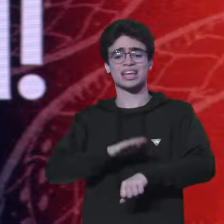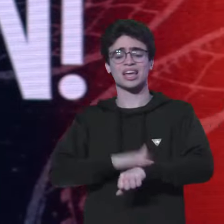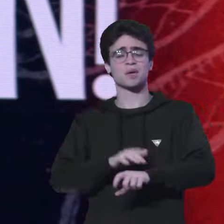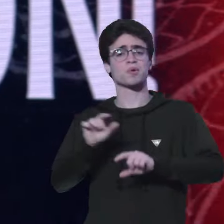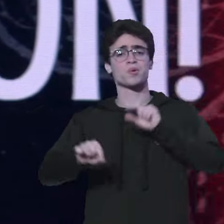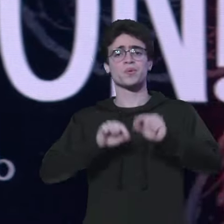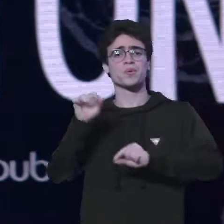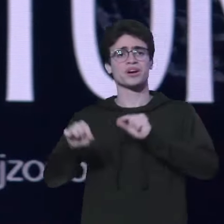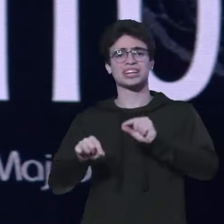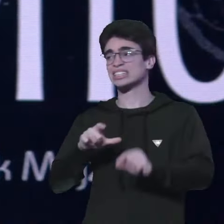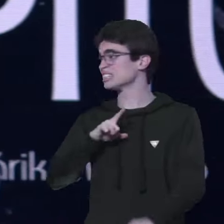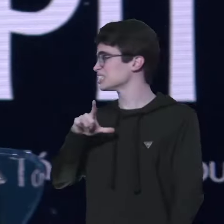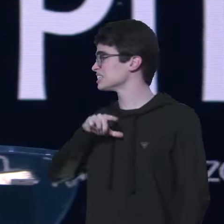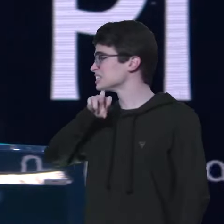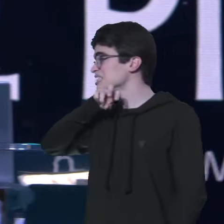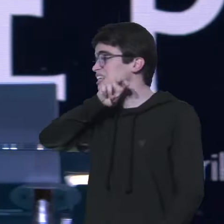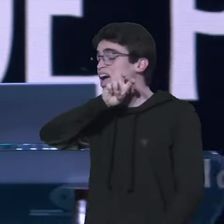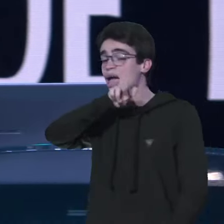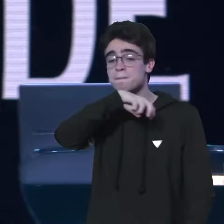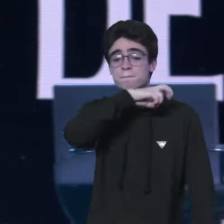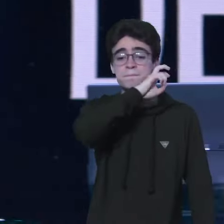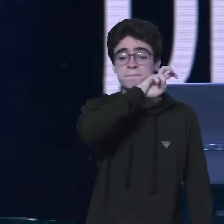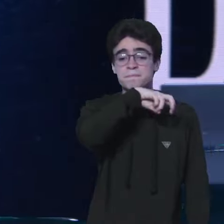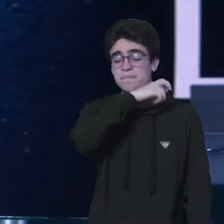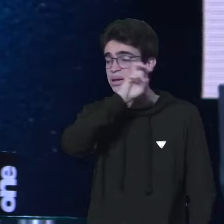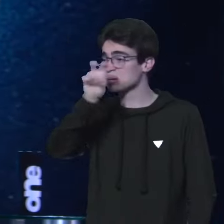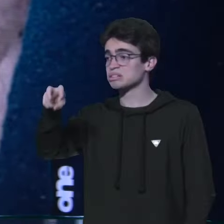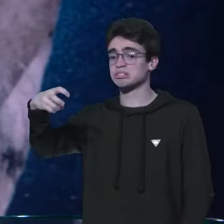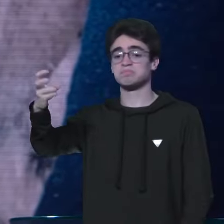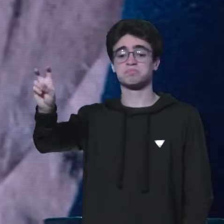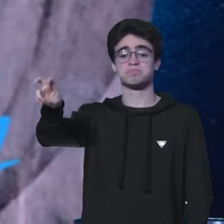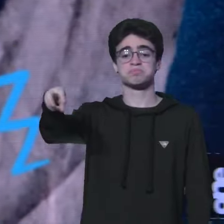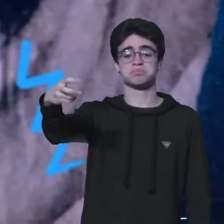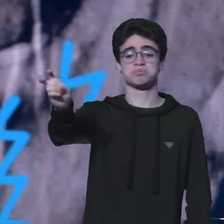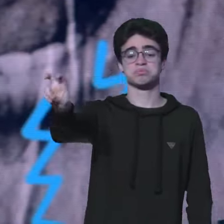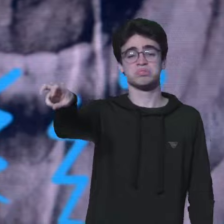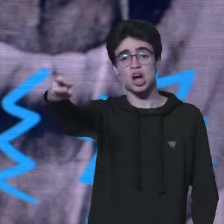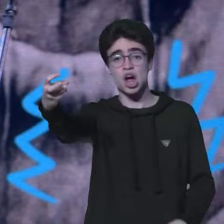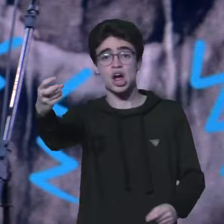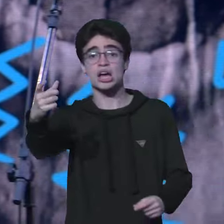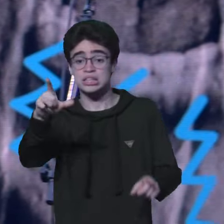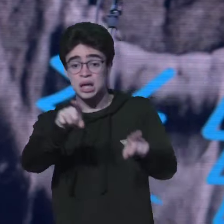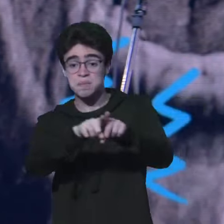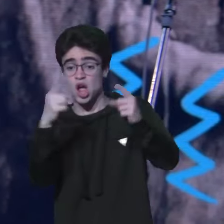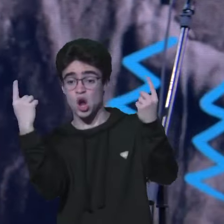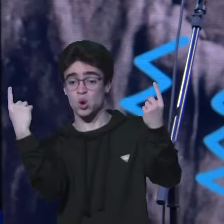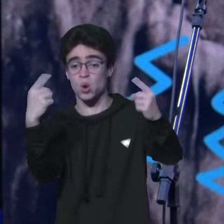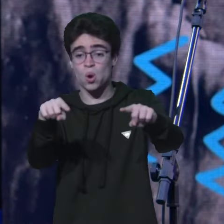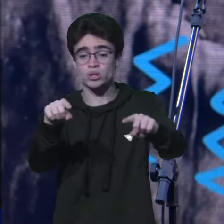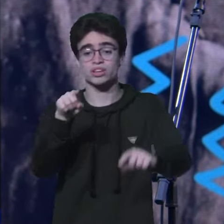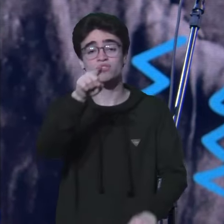da serpente continua operando, ainda mais contra você que é